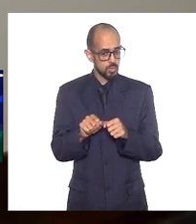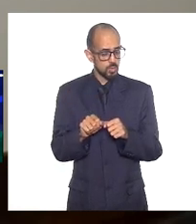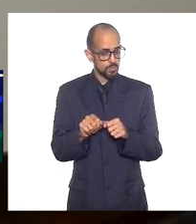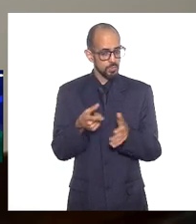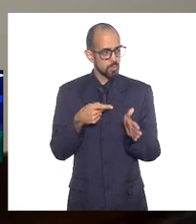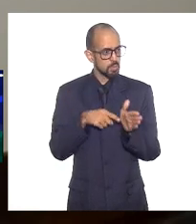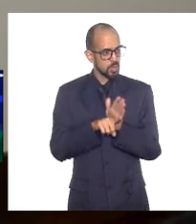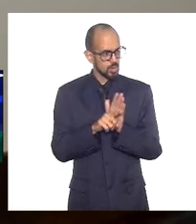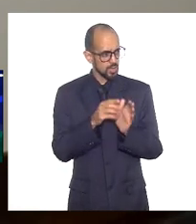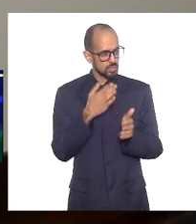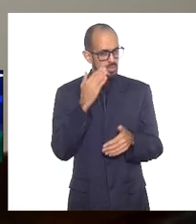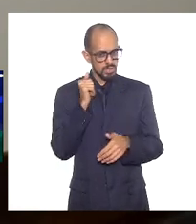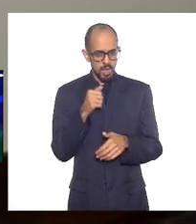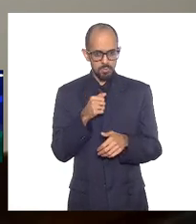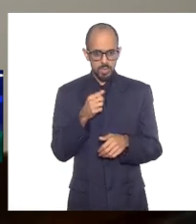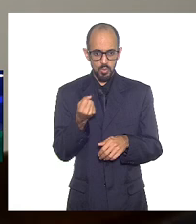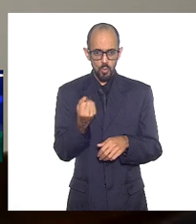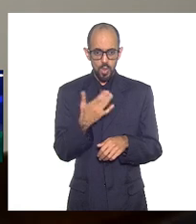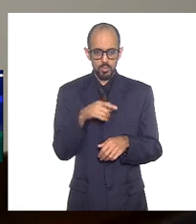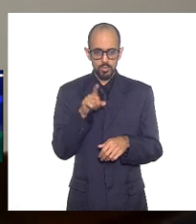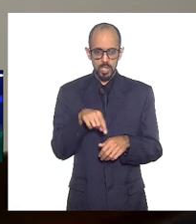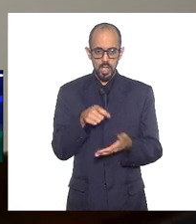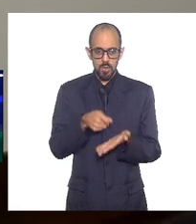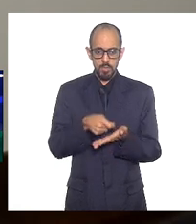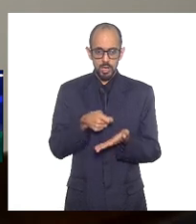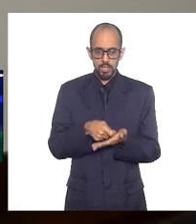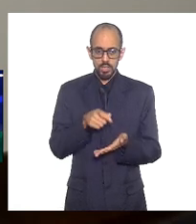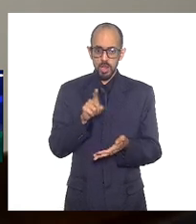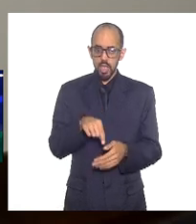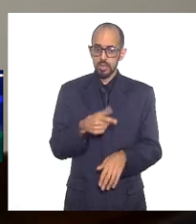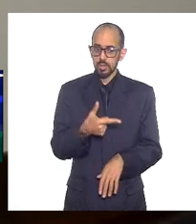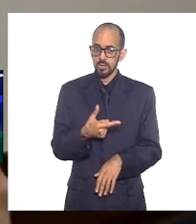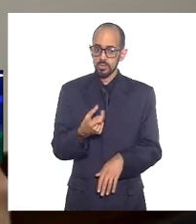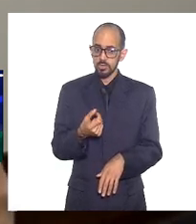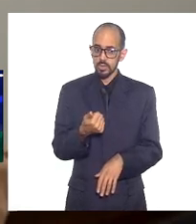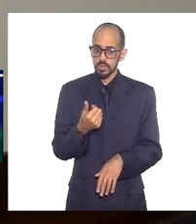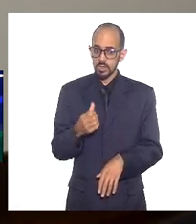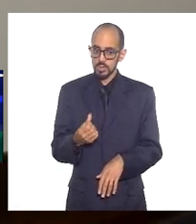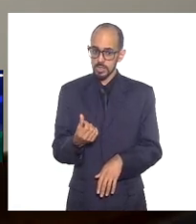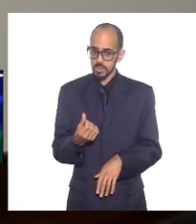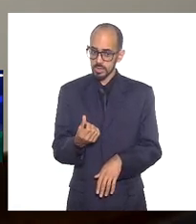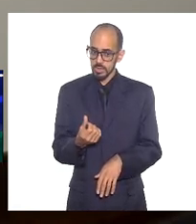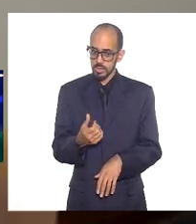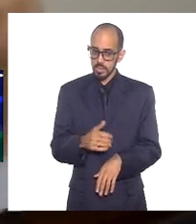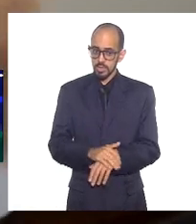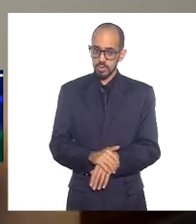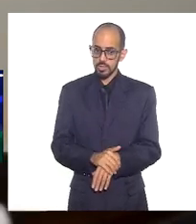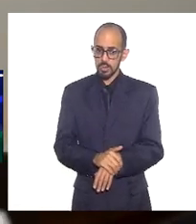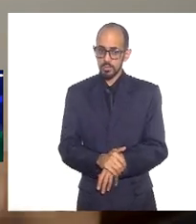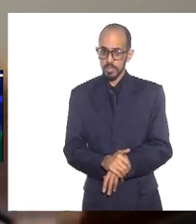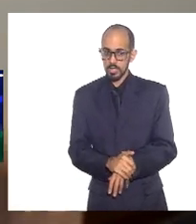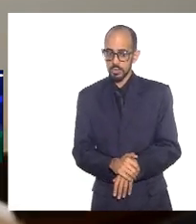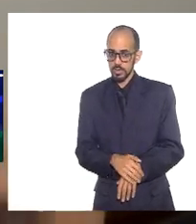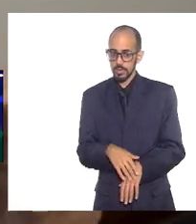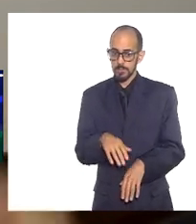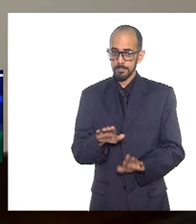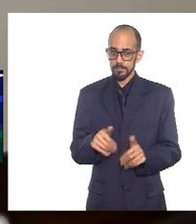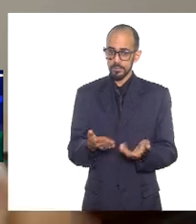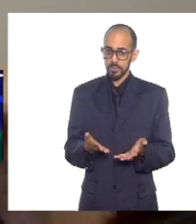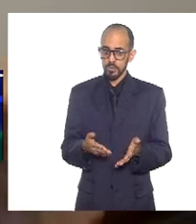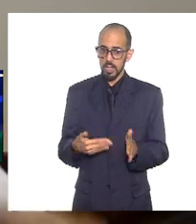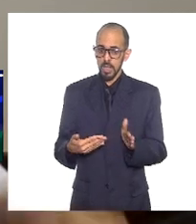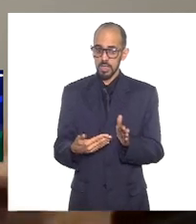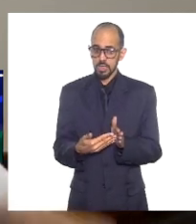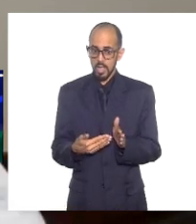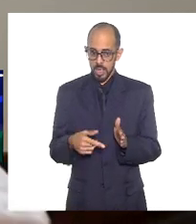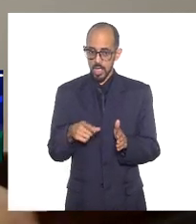ensino médio no Brasil, pessoal? É de 2016. É de 2016. Até então, a etapa obrigatória